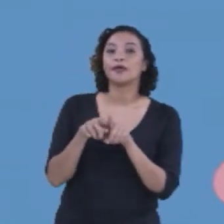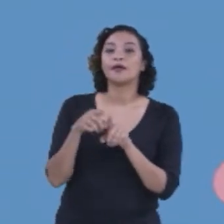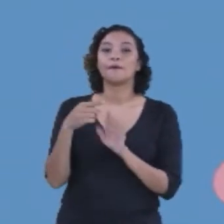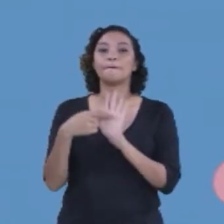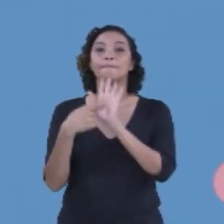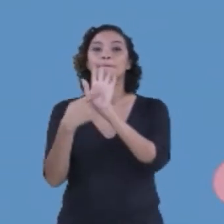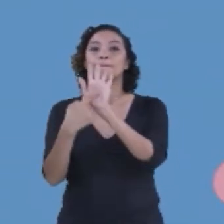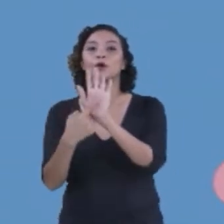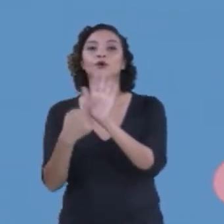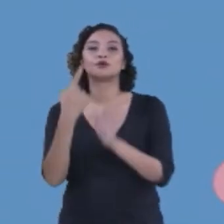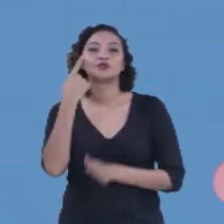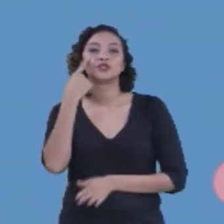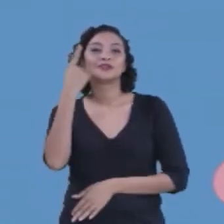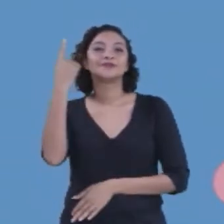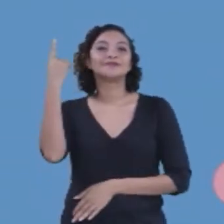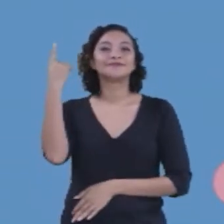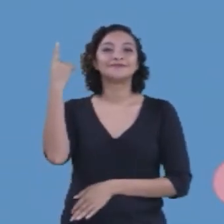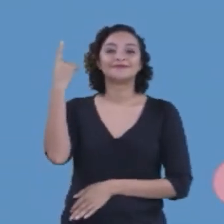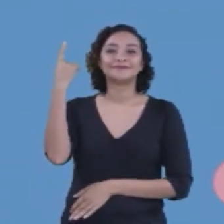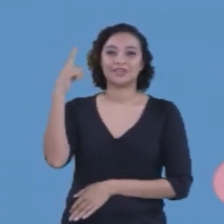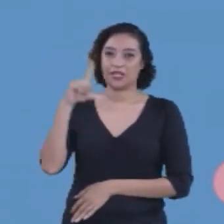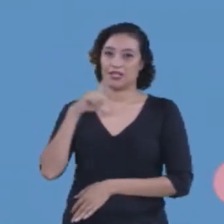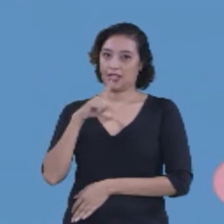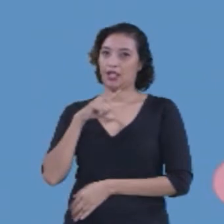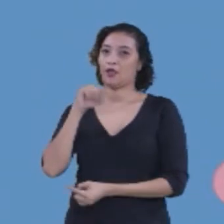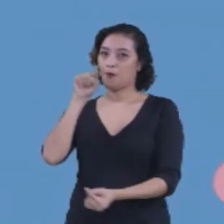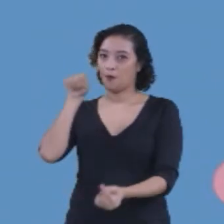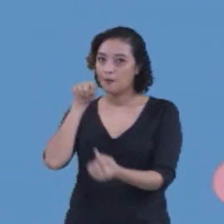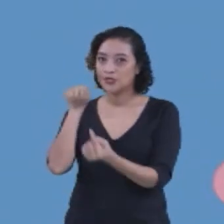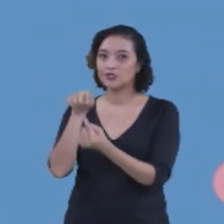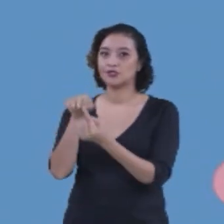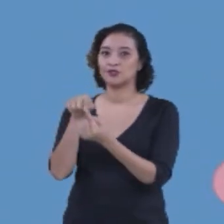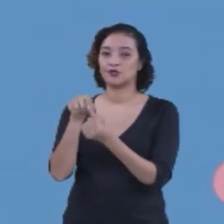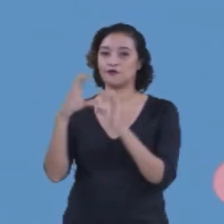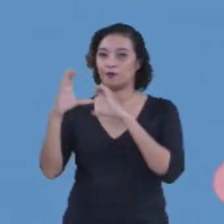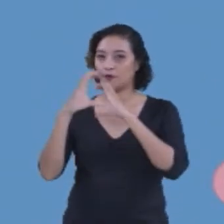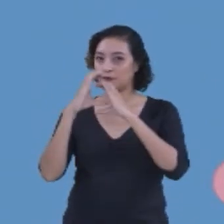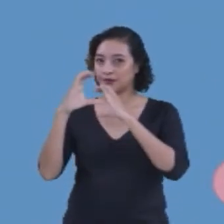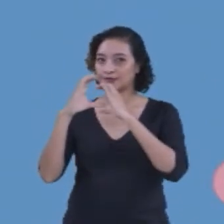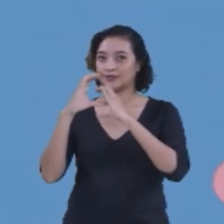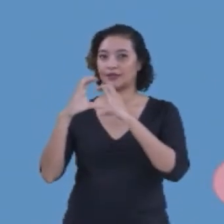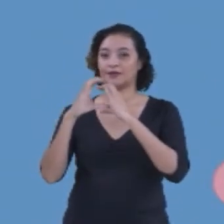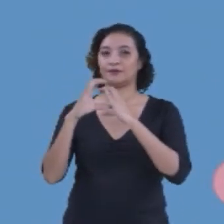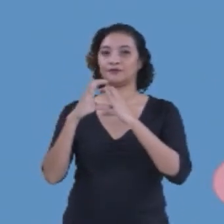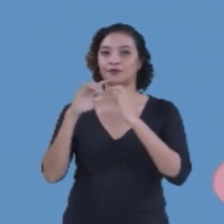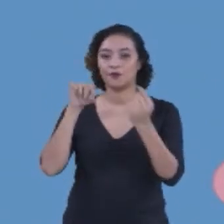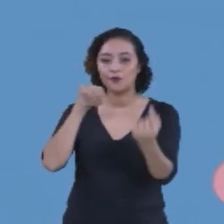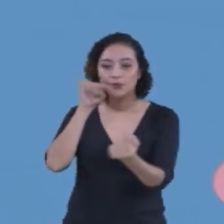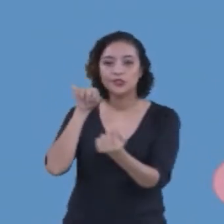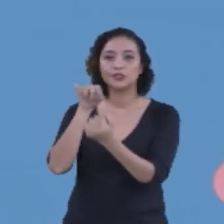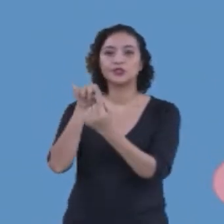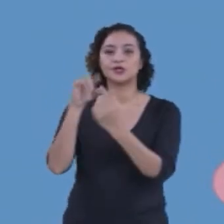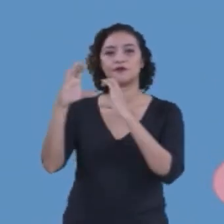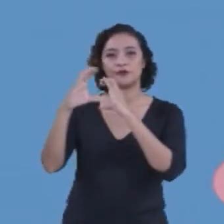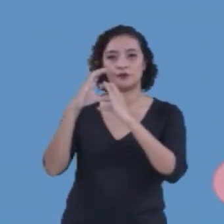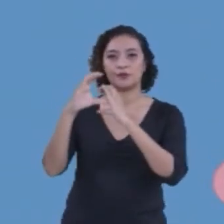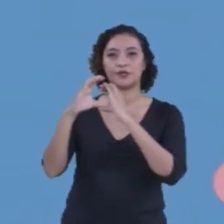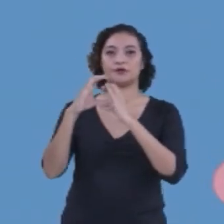gente que nós temos o quê? Um objetivo comunicacional, ou seja, um objetivo na